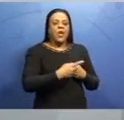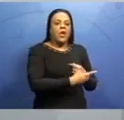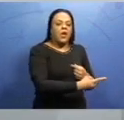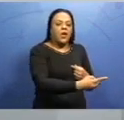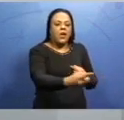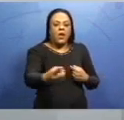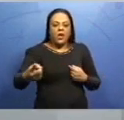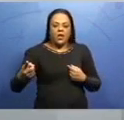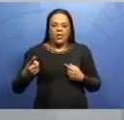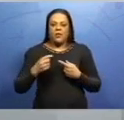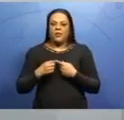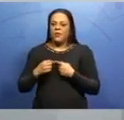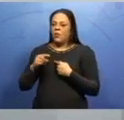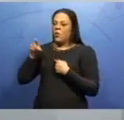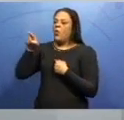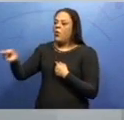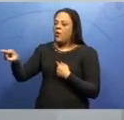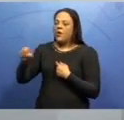foram?